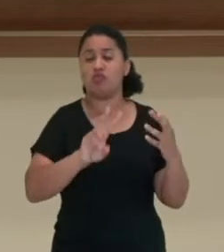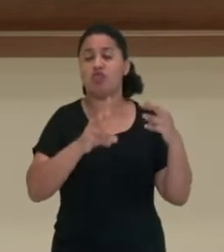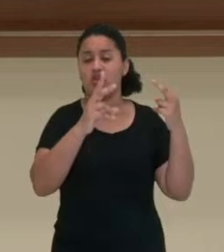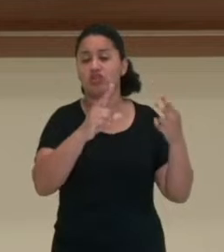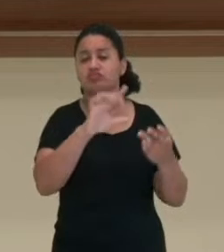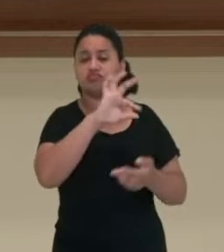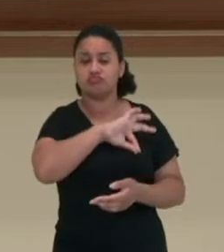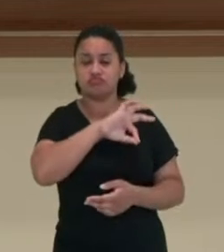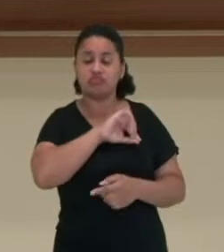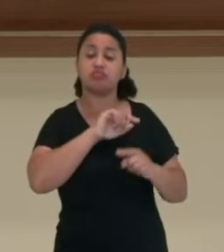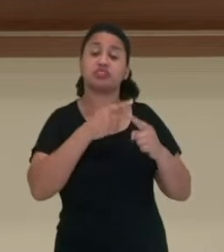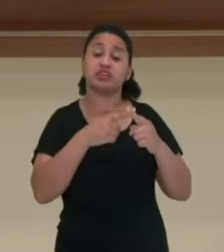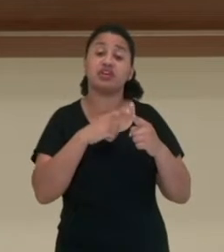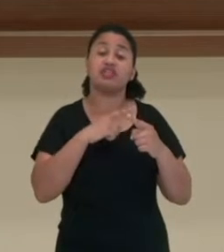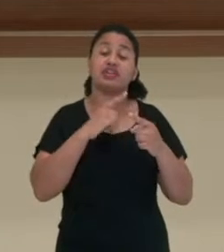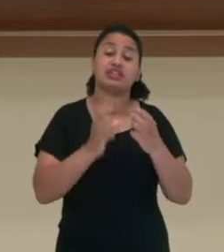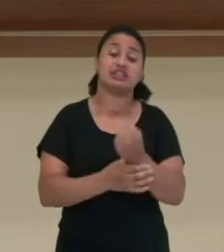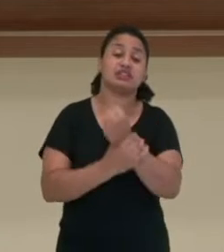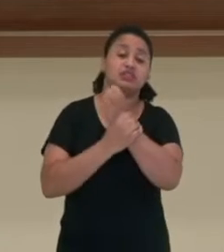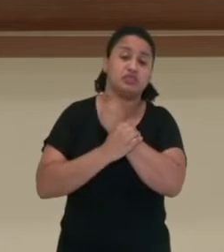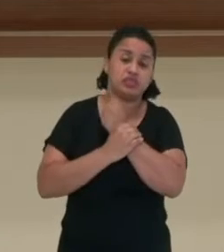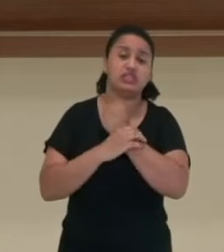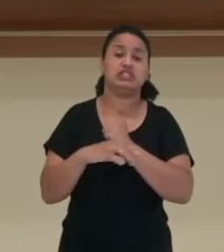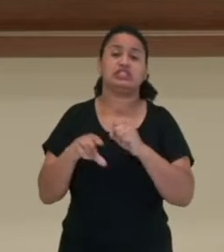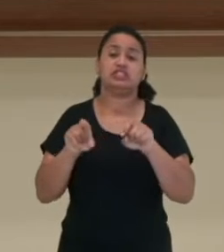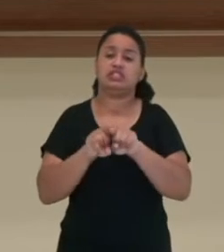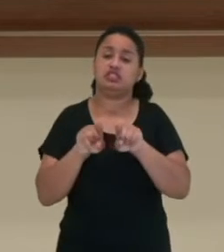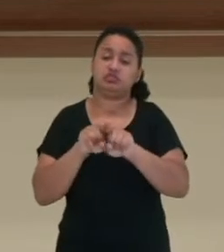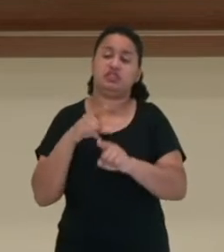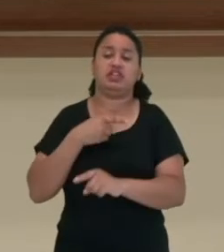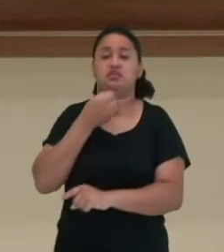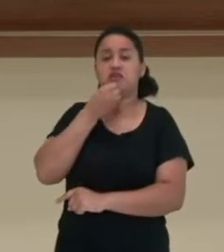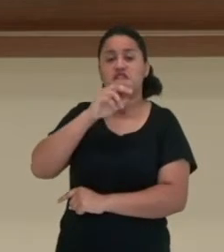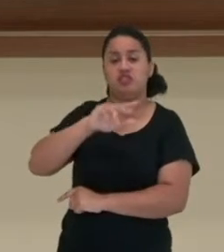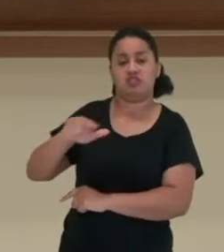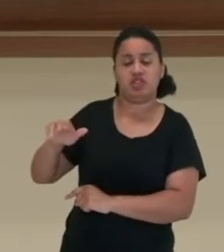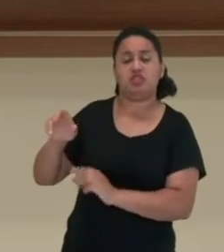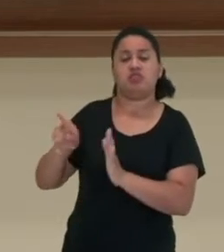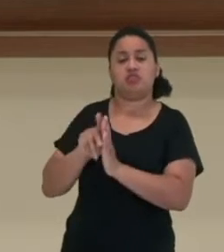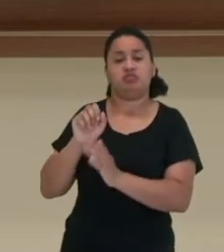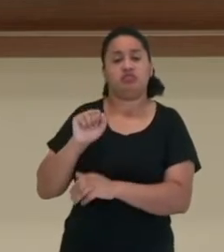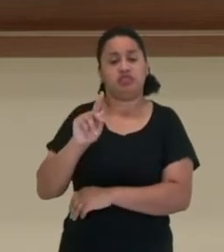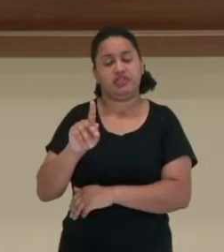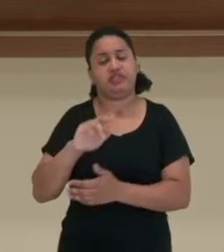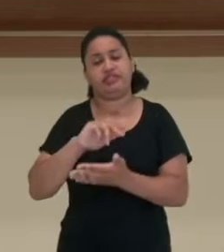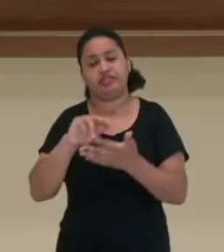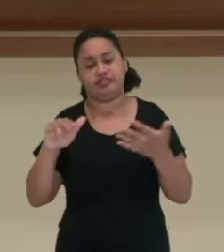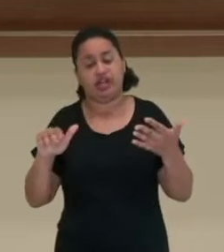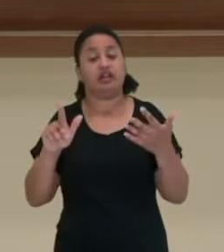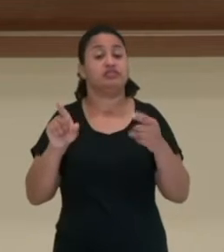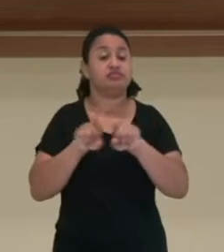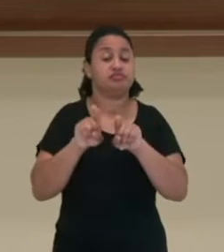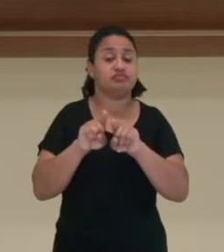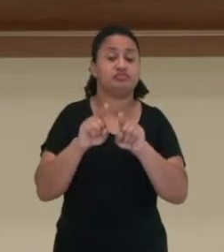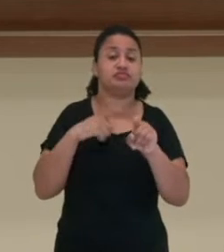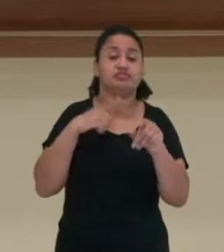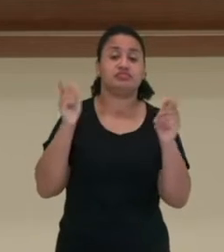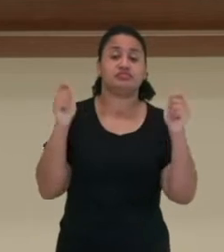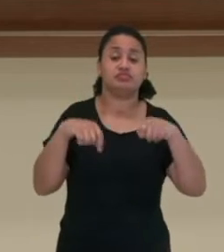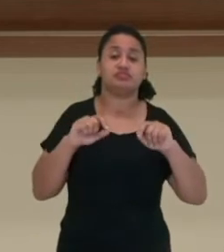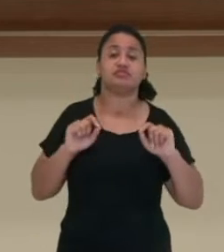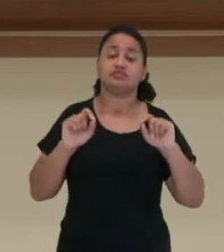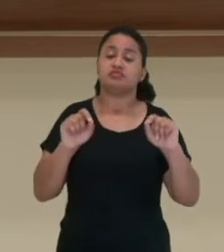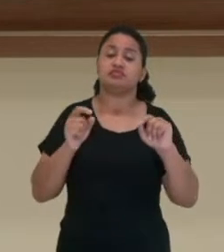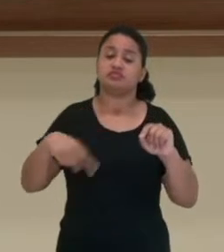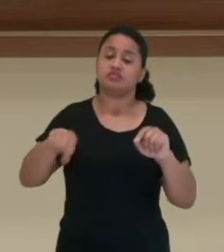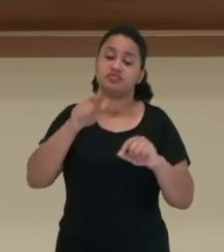jurídica que você vai ter, os seus benefícios previdenciários e também de aposentadoria, além da possibilidade de